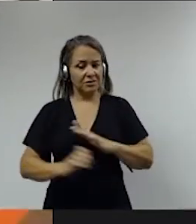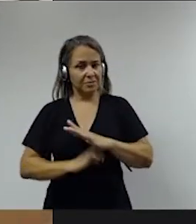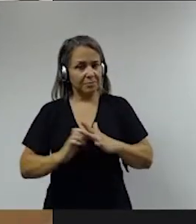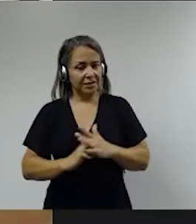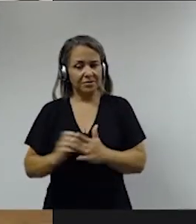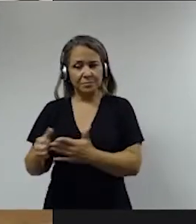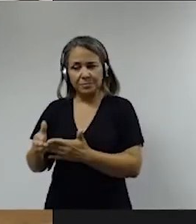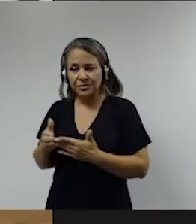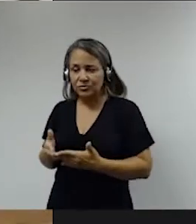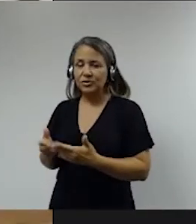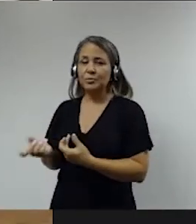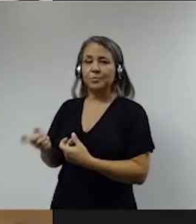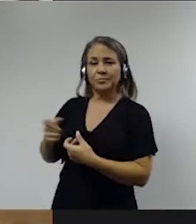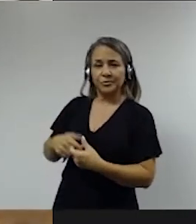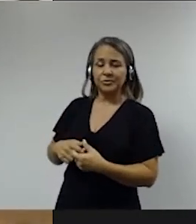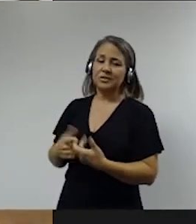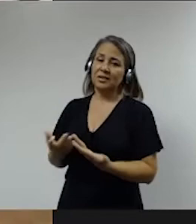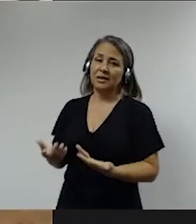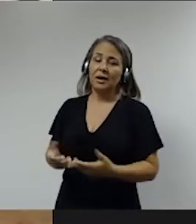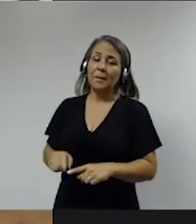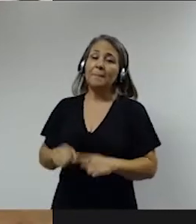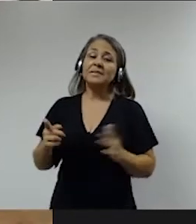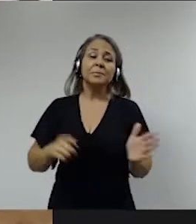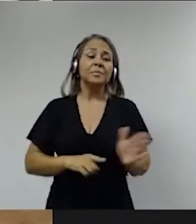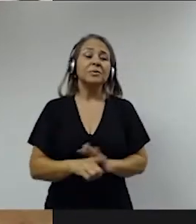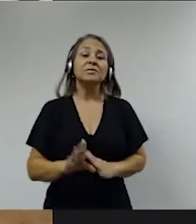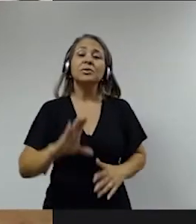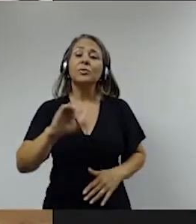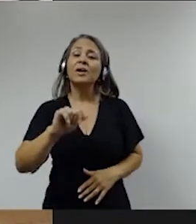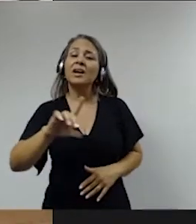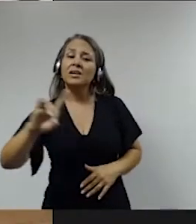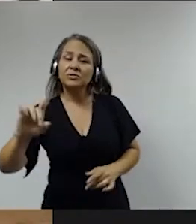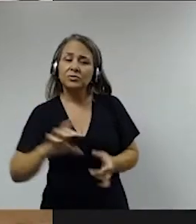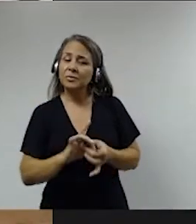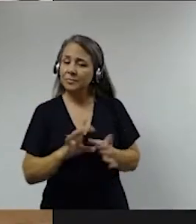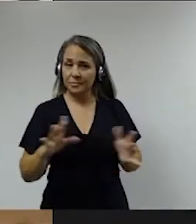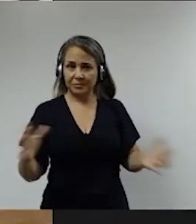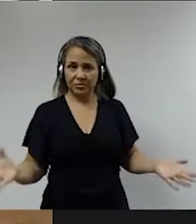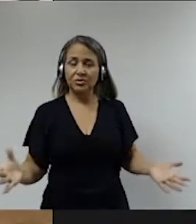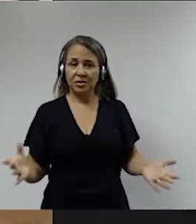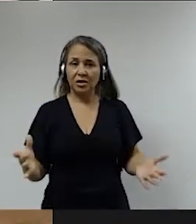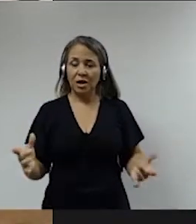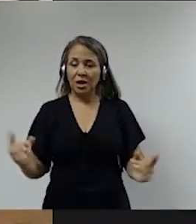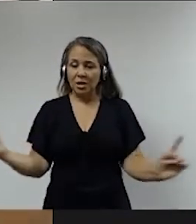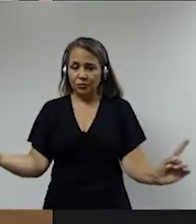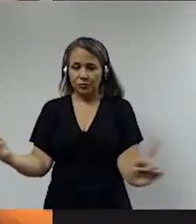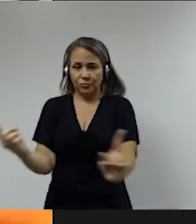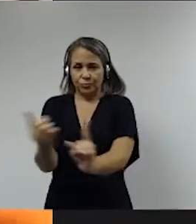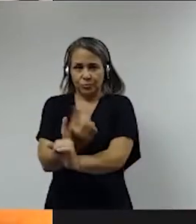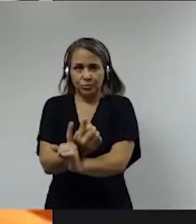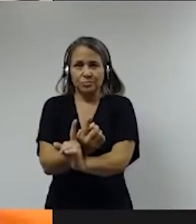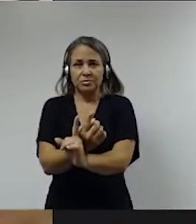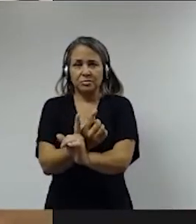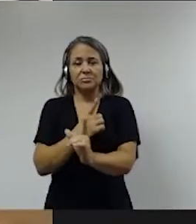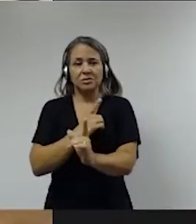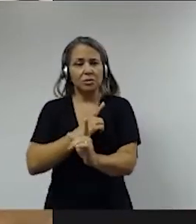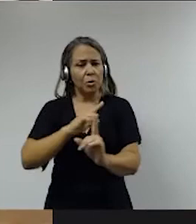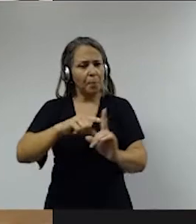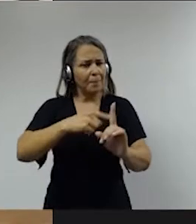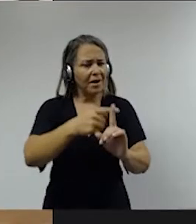a gente entendendo o momento, mas veio uma pergunta, então o CAD vai permitir que fusões aconteçam, uma maior